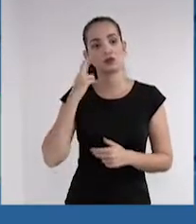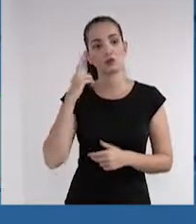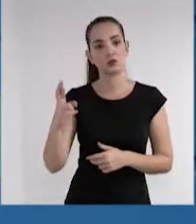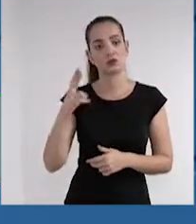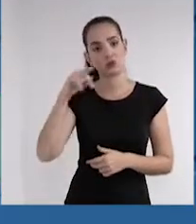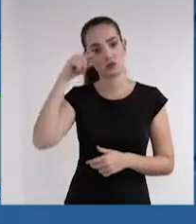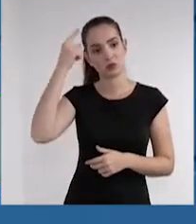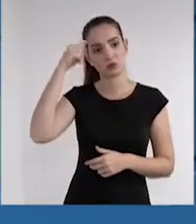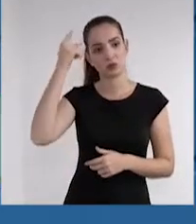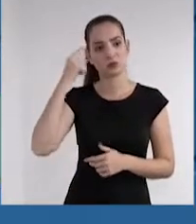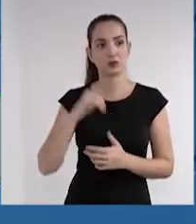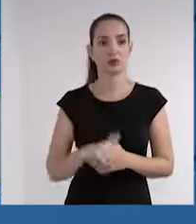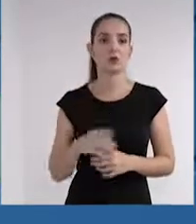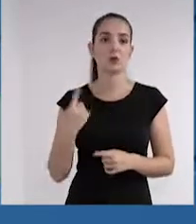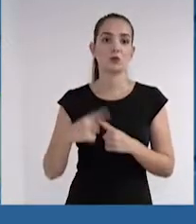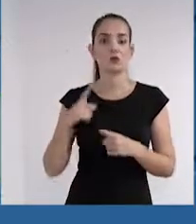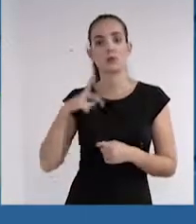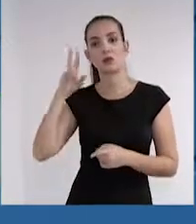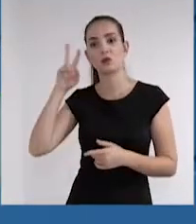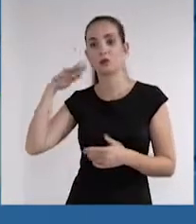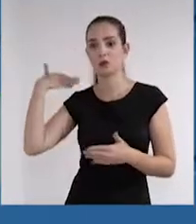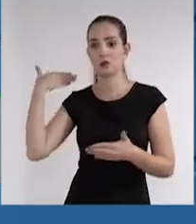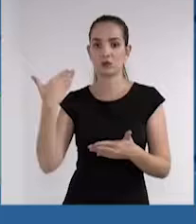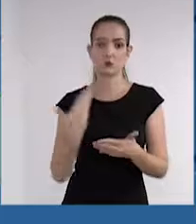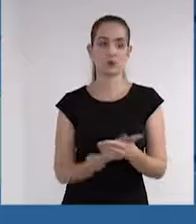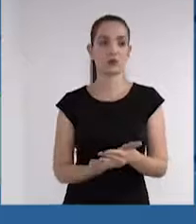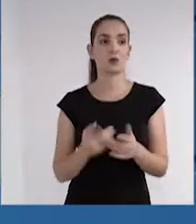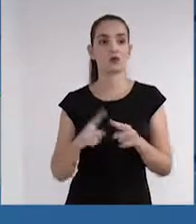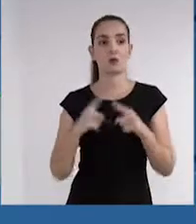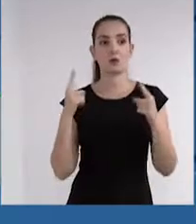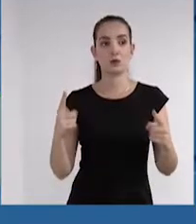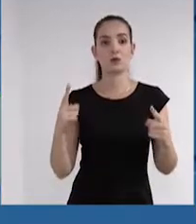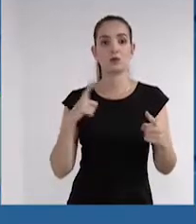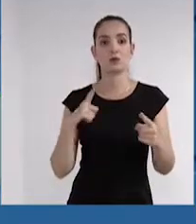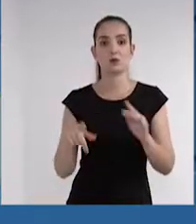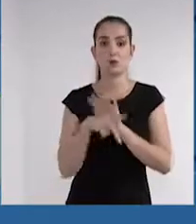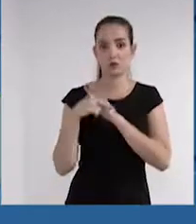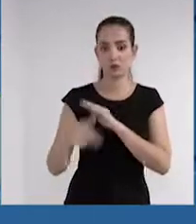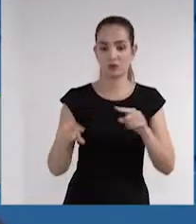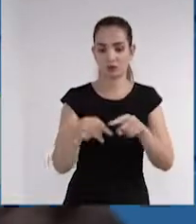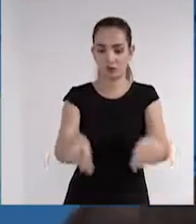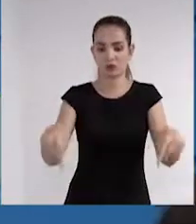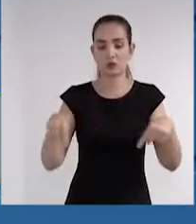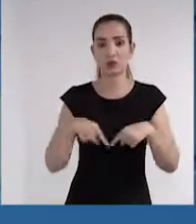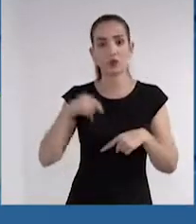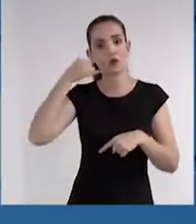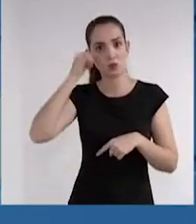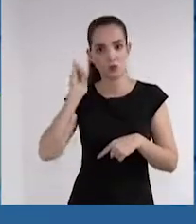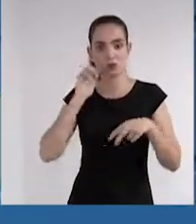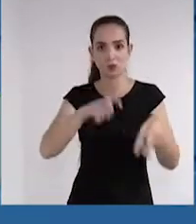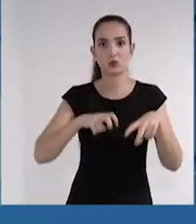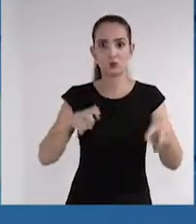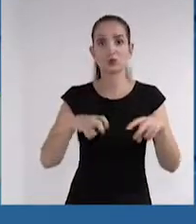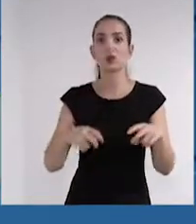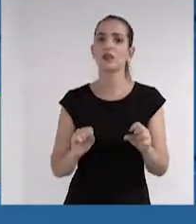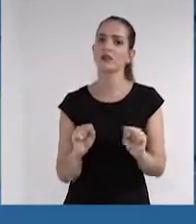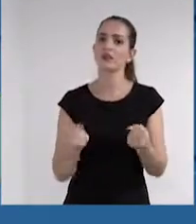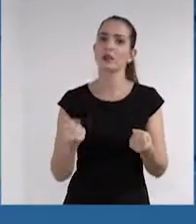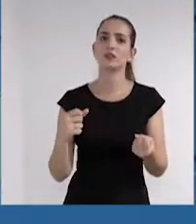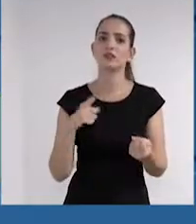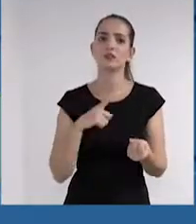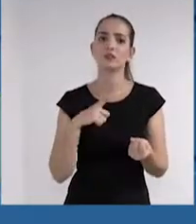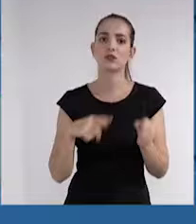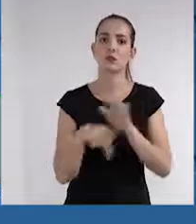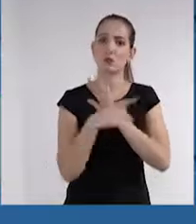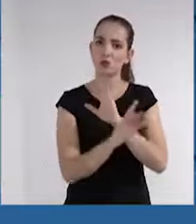Primeiro pelo histórico, pela forma dele, etc. Mas para o latifúndio cabe. E ele defende com muita propriedade a classe que